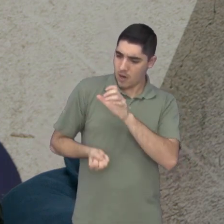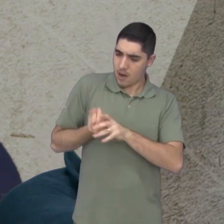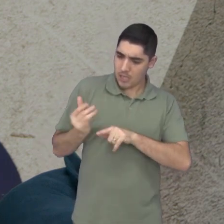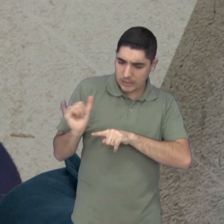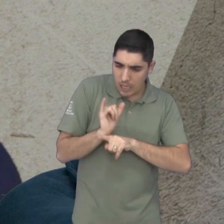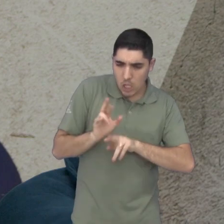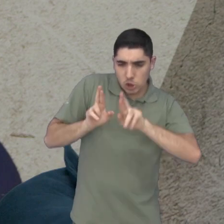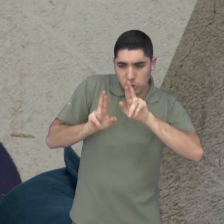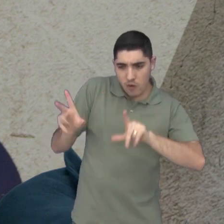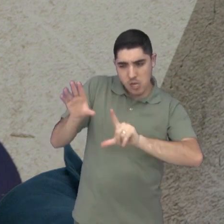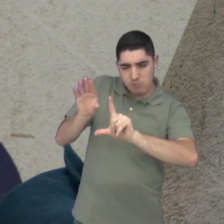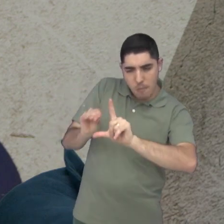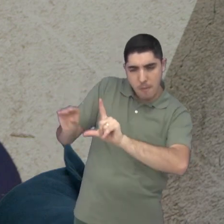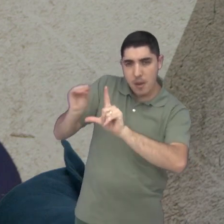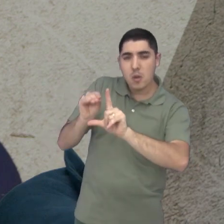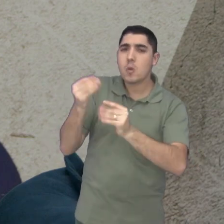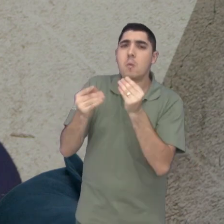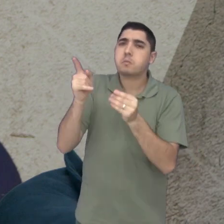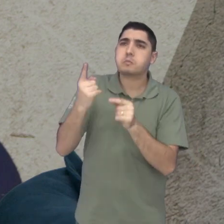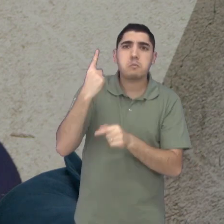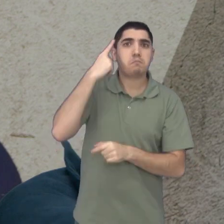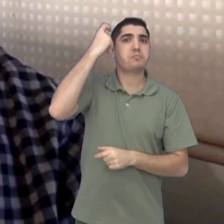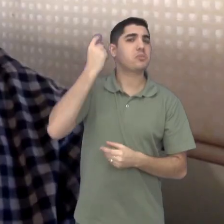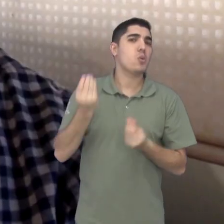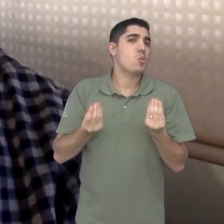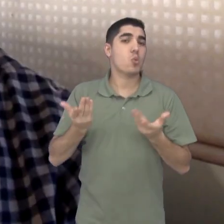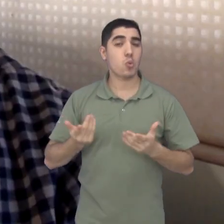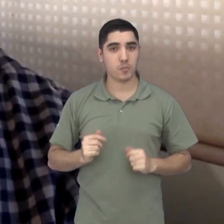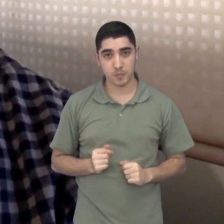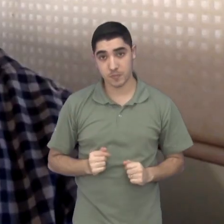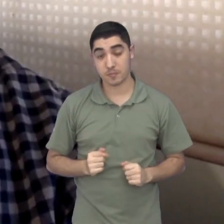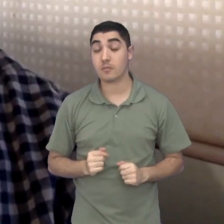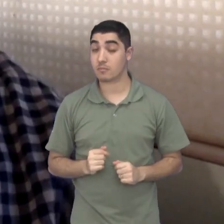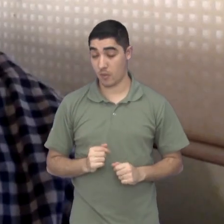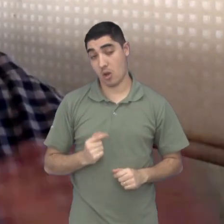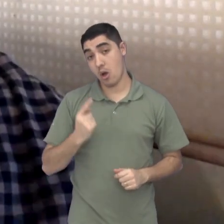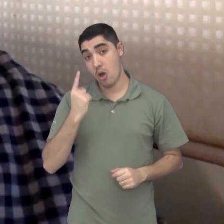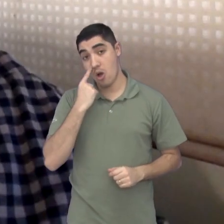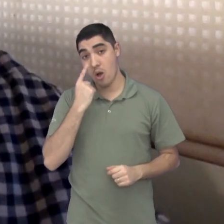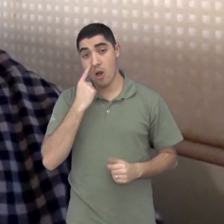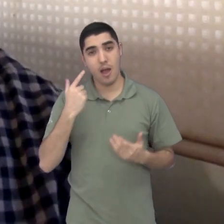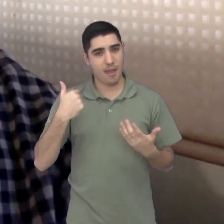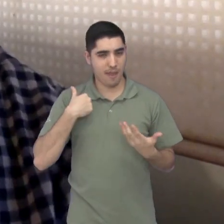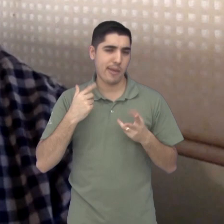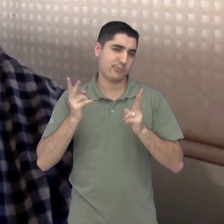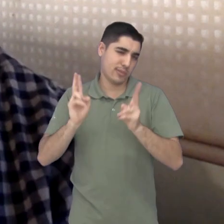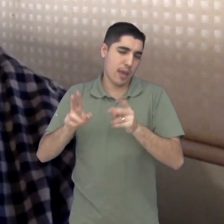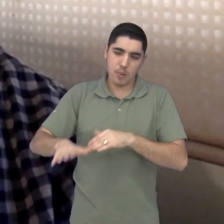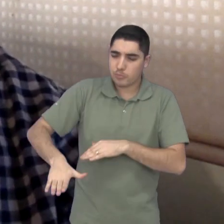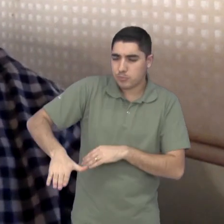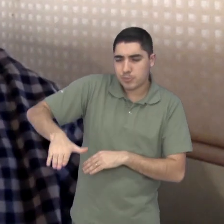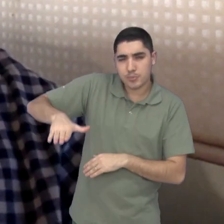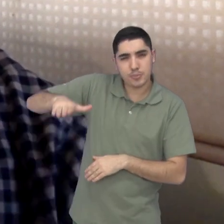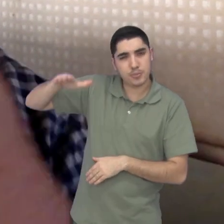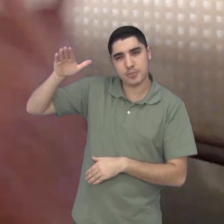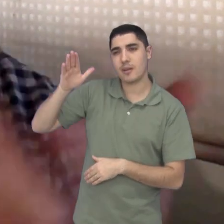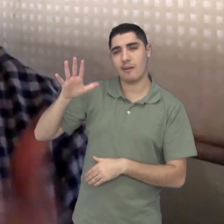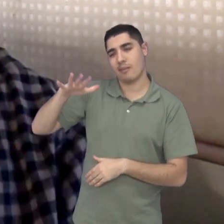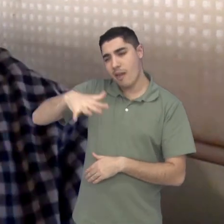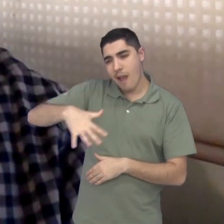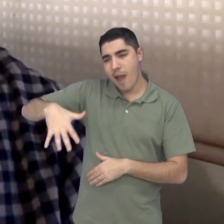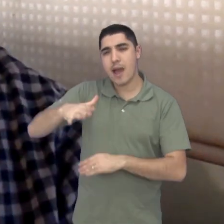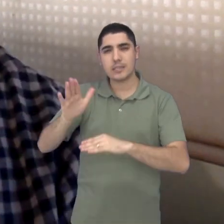essa criação? Olha, na verdade, eu cresci dentro de estúdio, né? Eu já